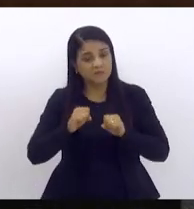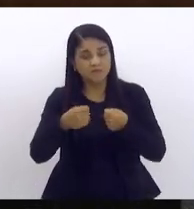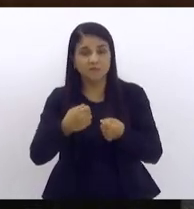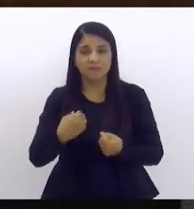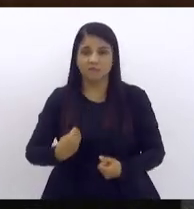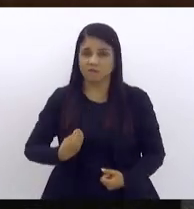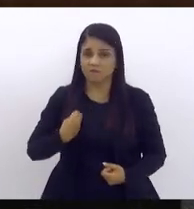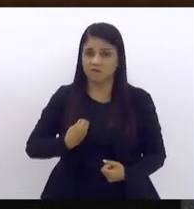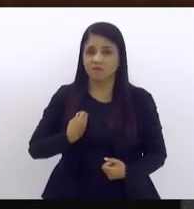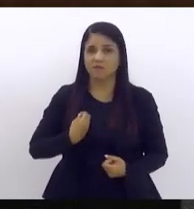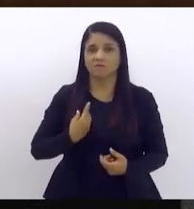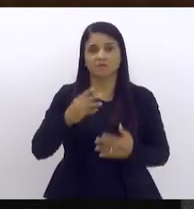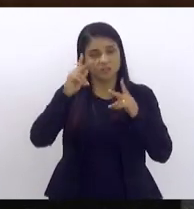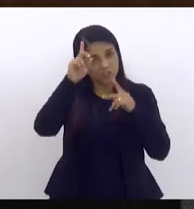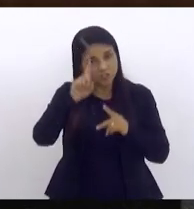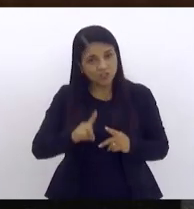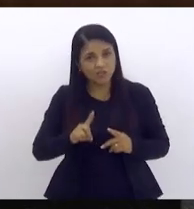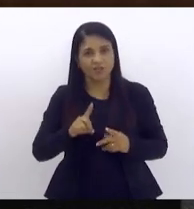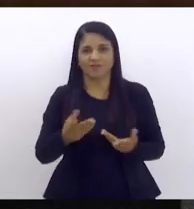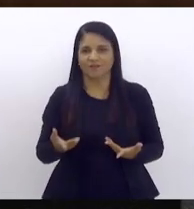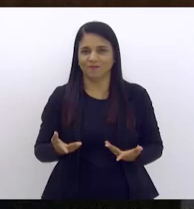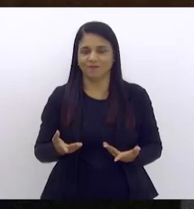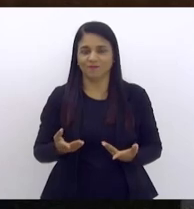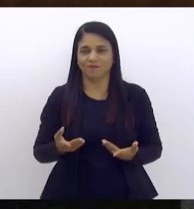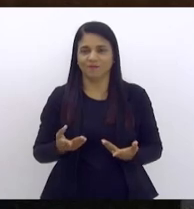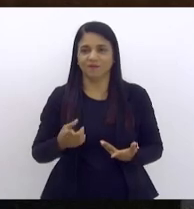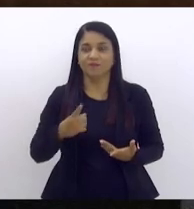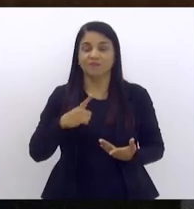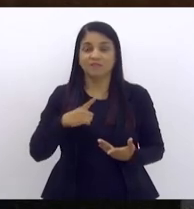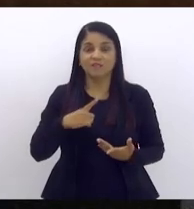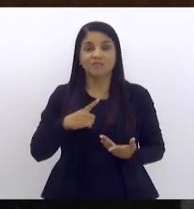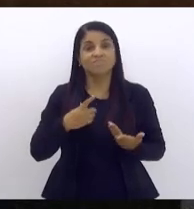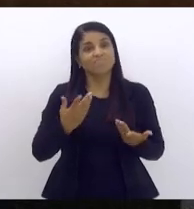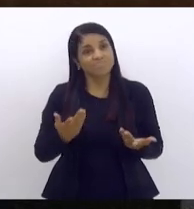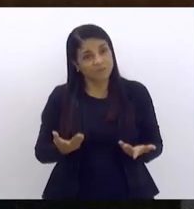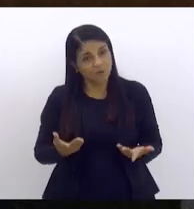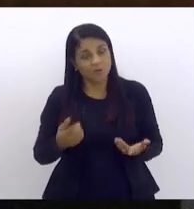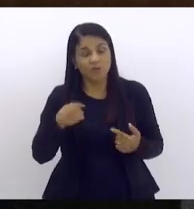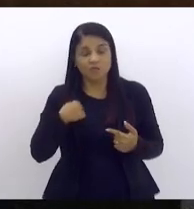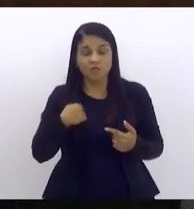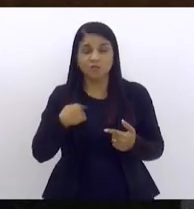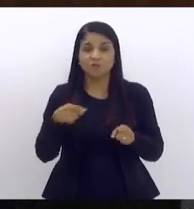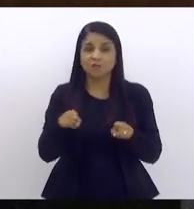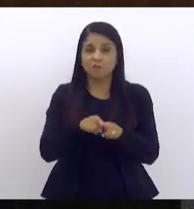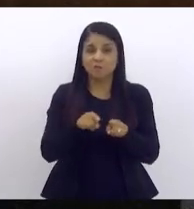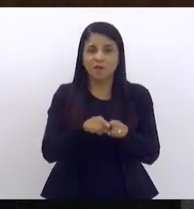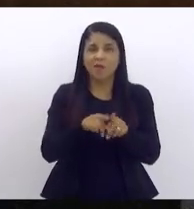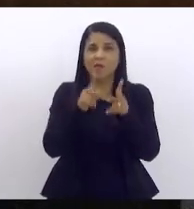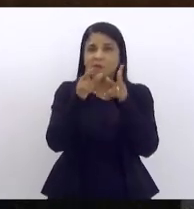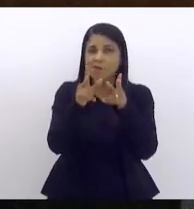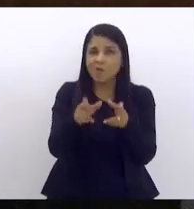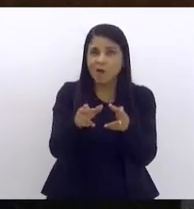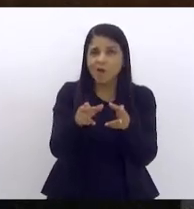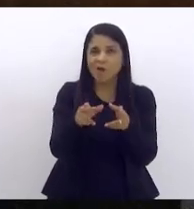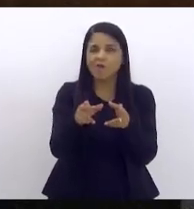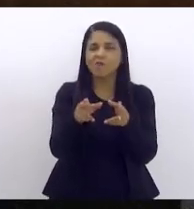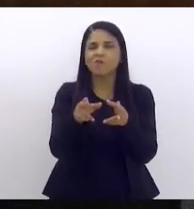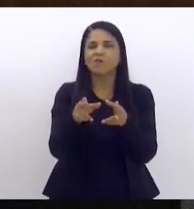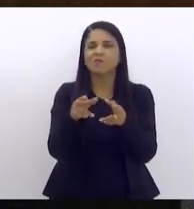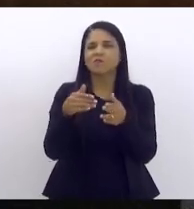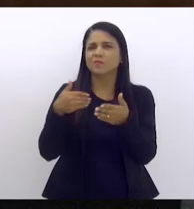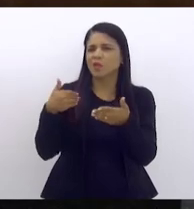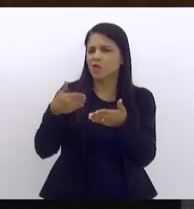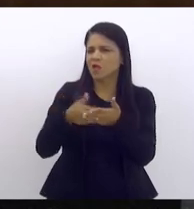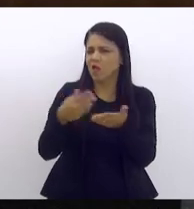dignidade. Isso, deputada, nos remete, infelizmente, a um outro fato que aconteceu recentemente, que foi